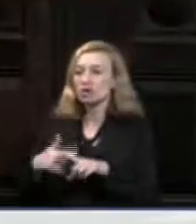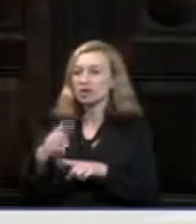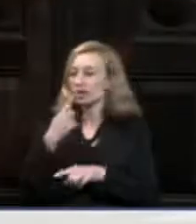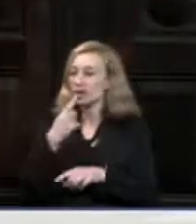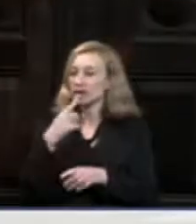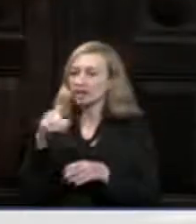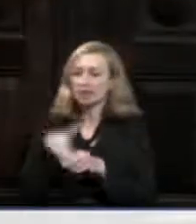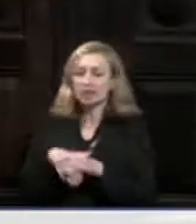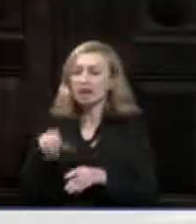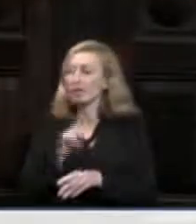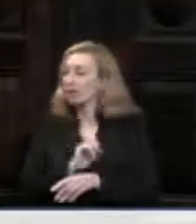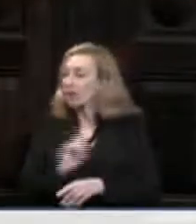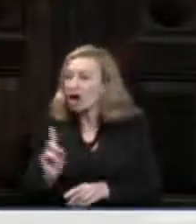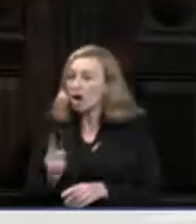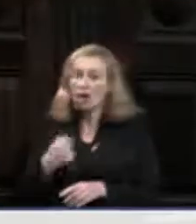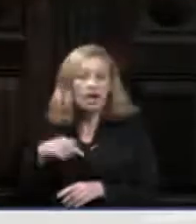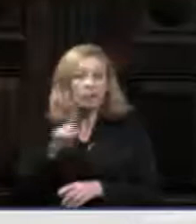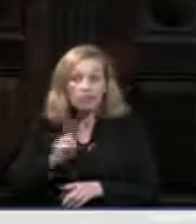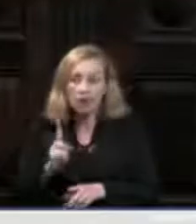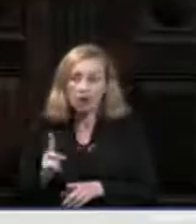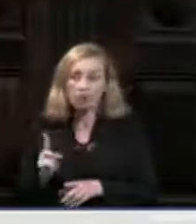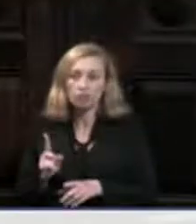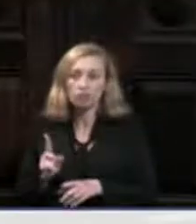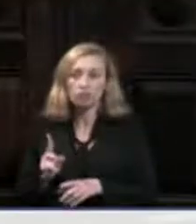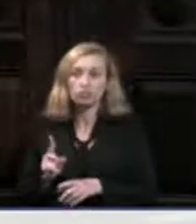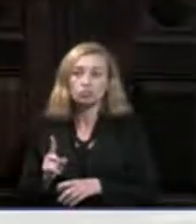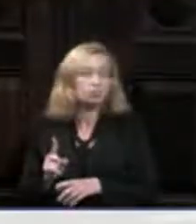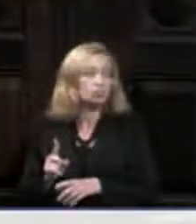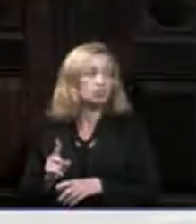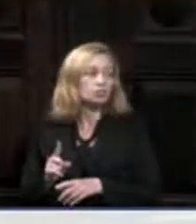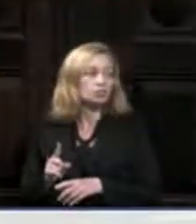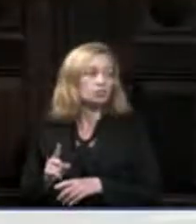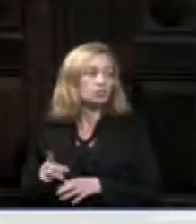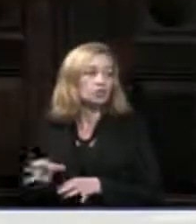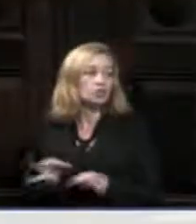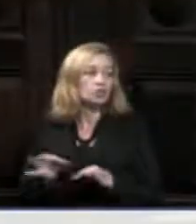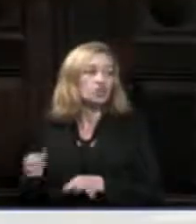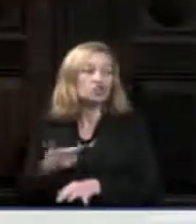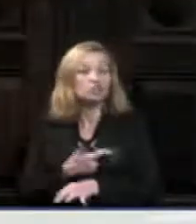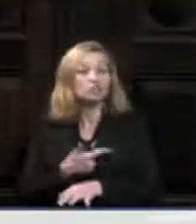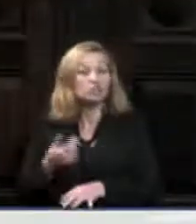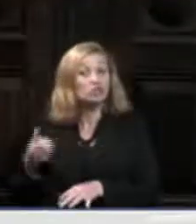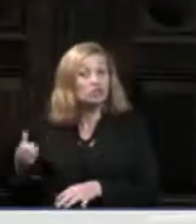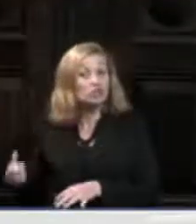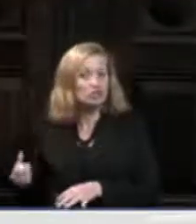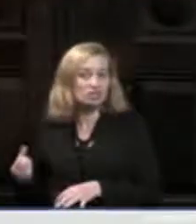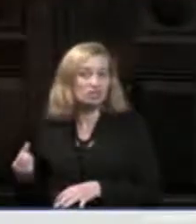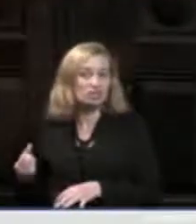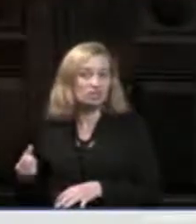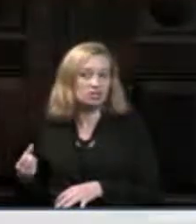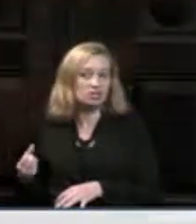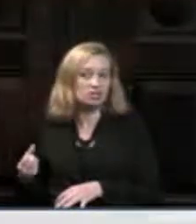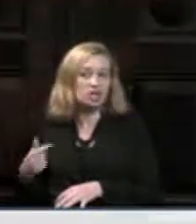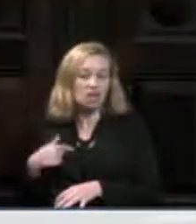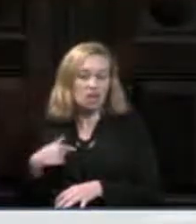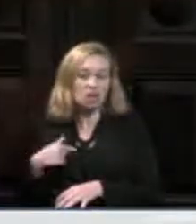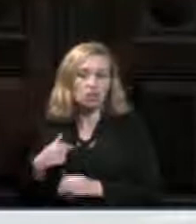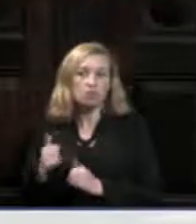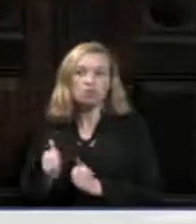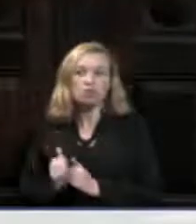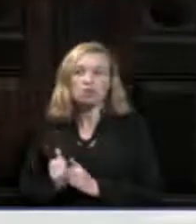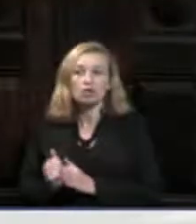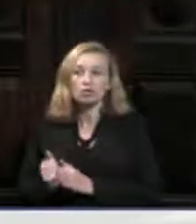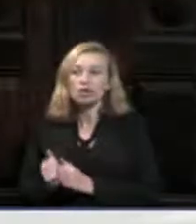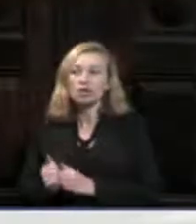Não. O processo eu protocolei em 2016. A demanda eu acompanho desde 2012.